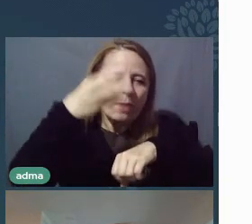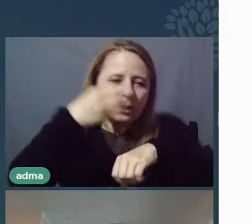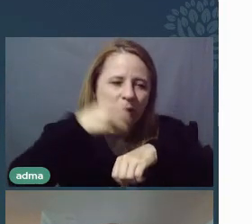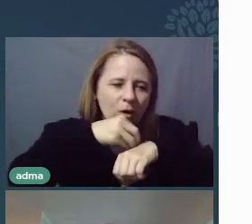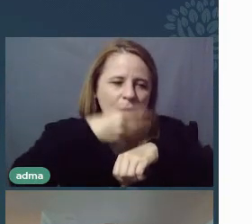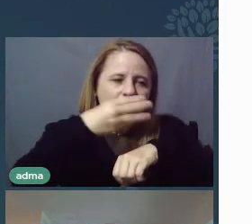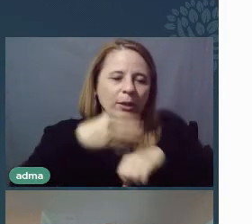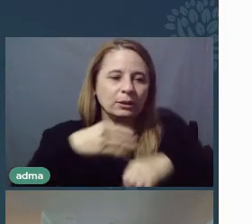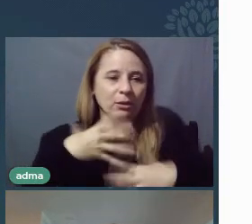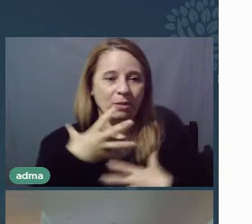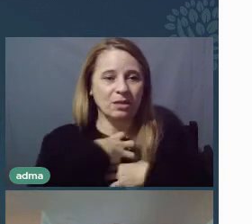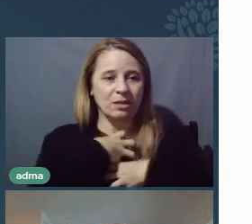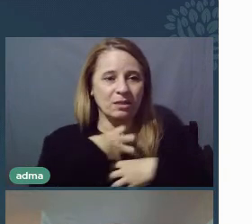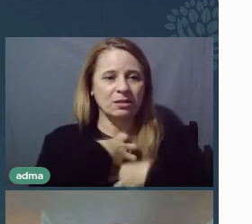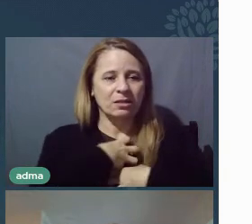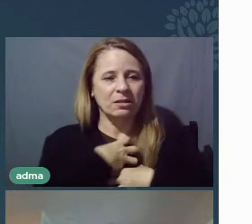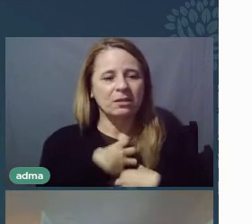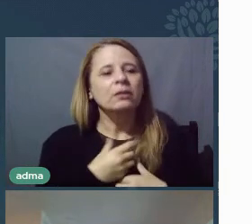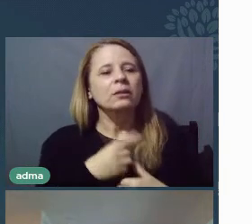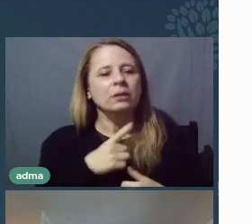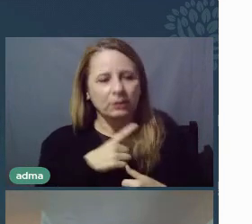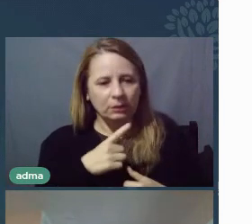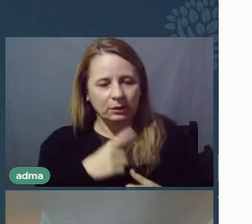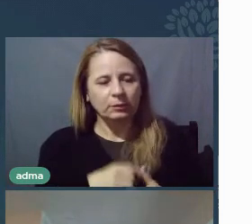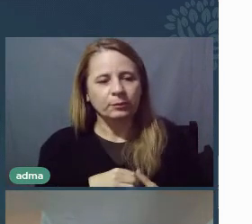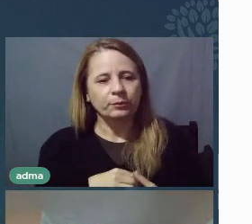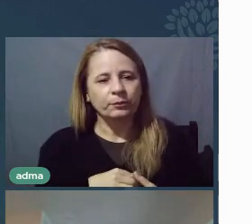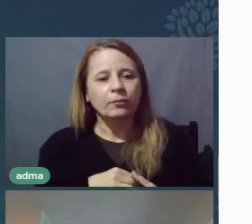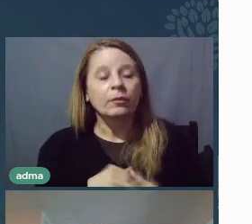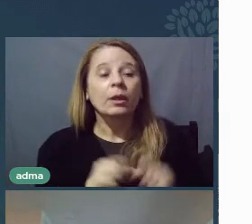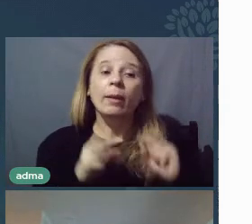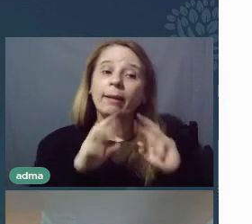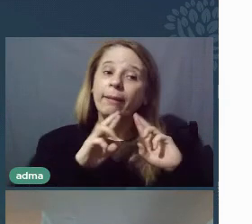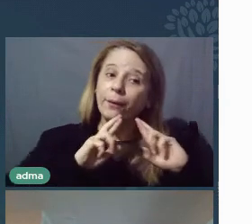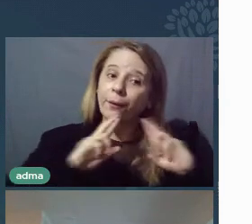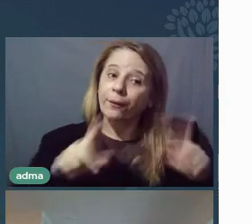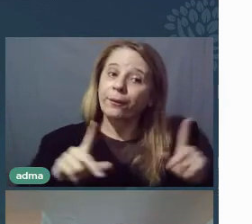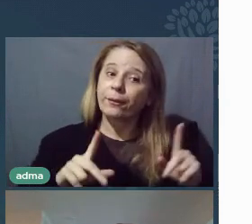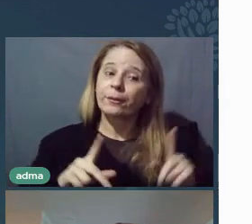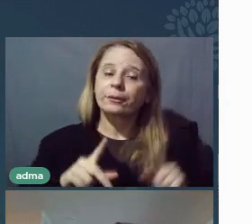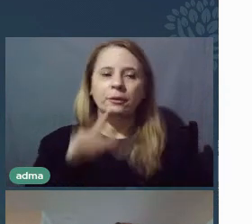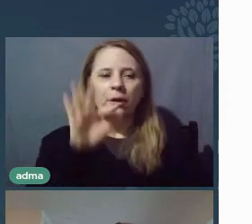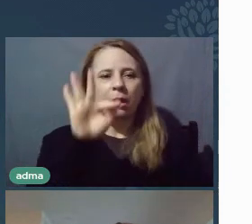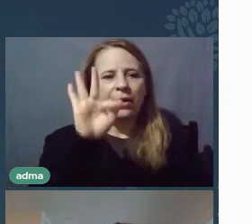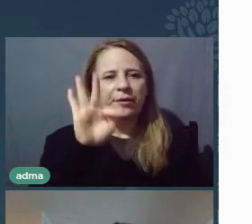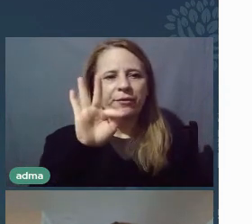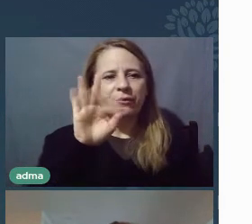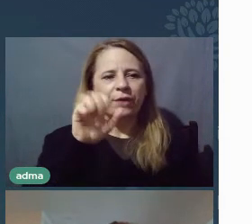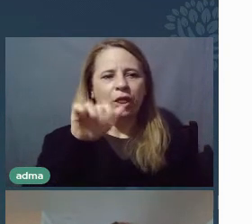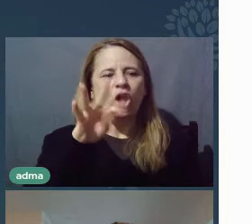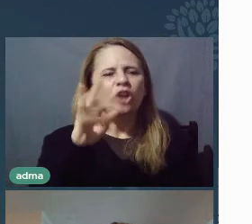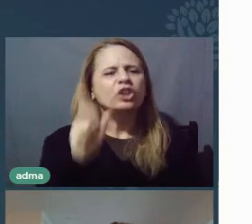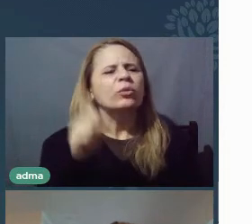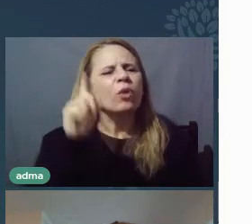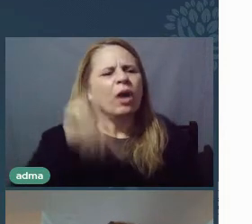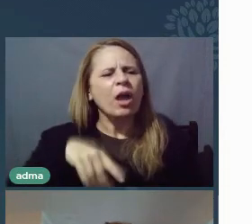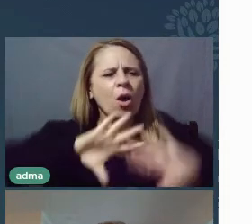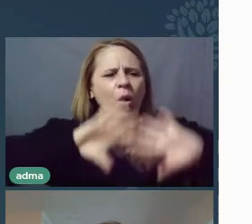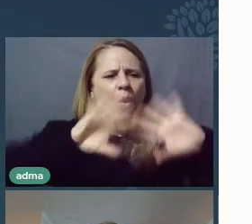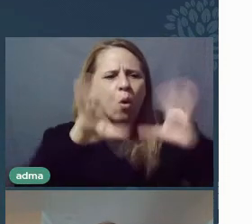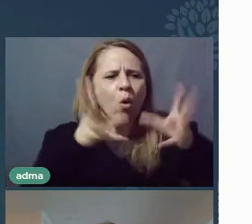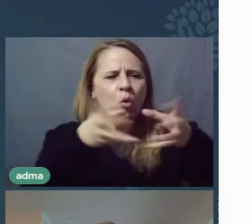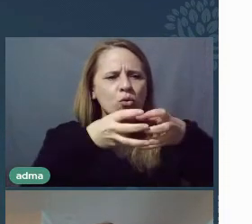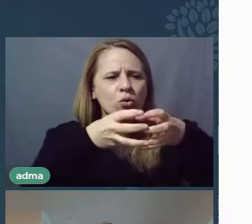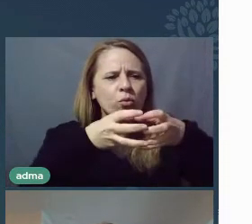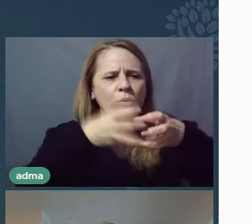ela tem, né? Porém, existe um outro fenótipo. O que é o fenótipo? O fenótipo é um grupo de pessoas